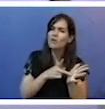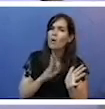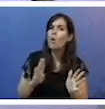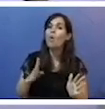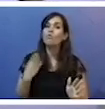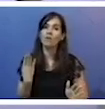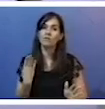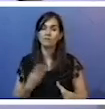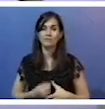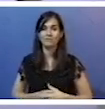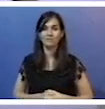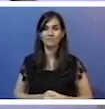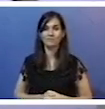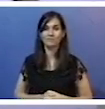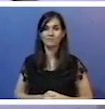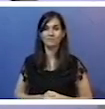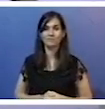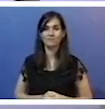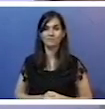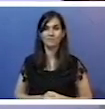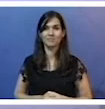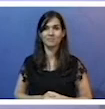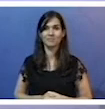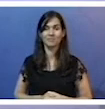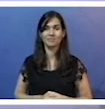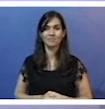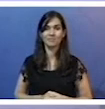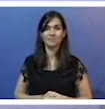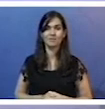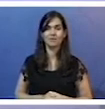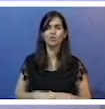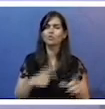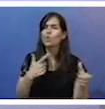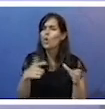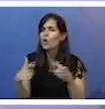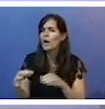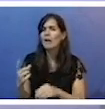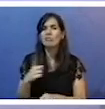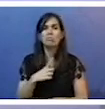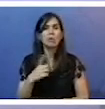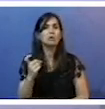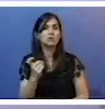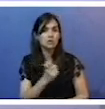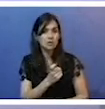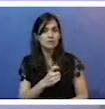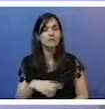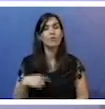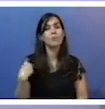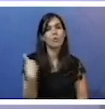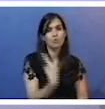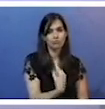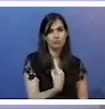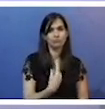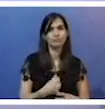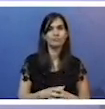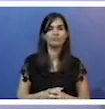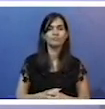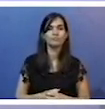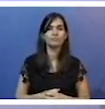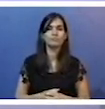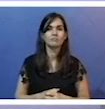original e trocar né para x = um tanto lugar que tem x a cola com três vezes 13